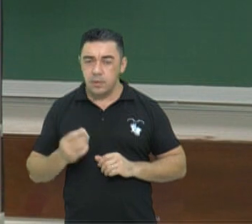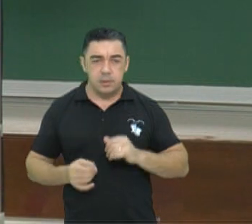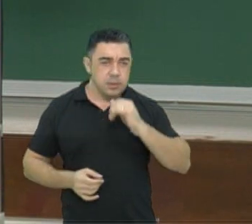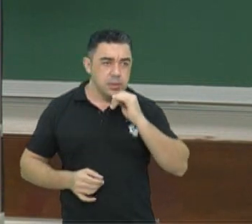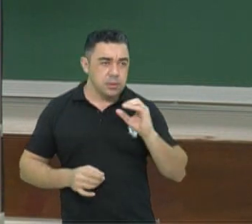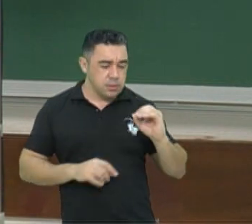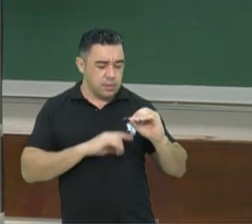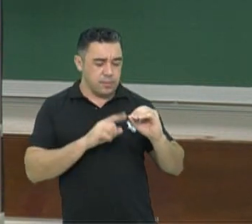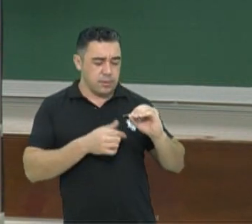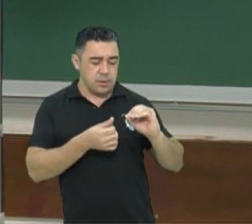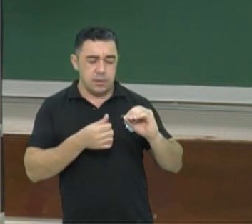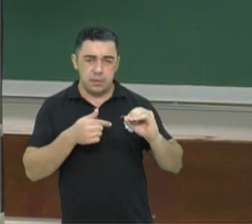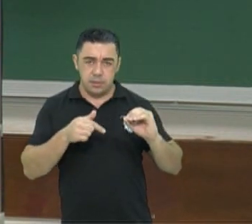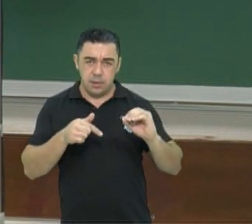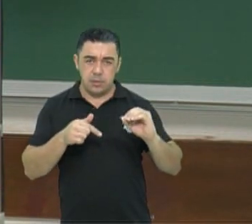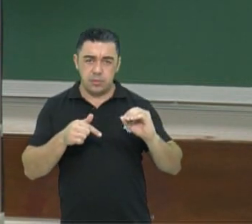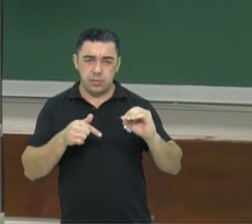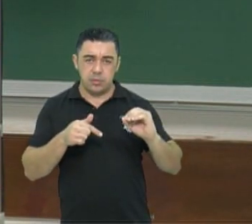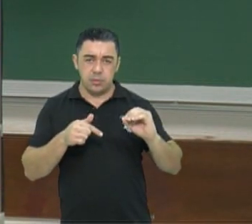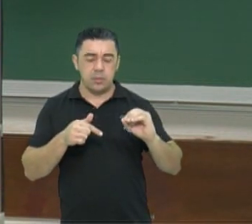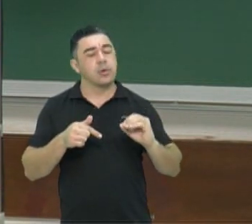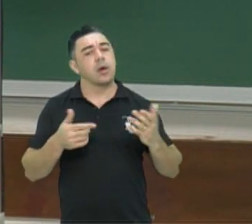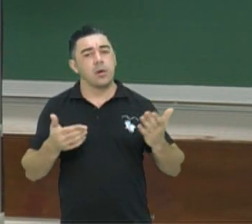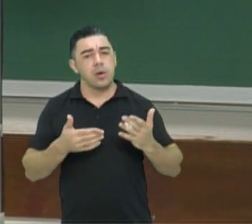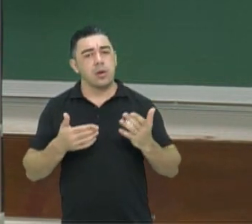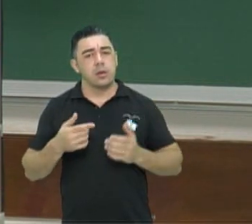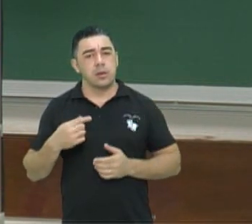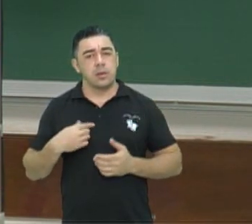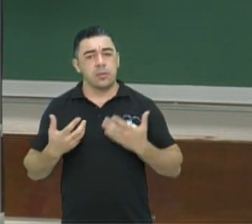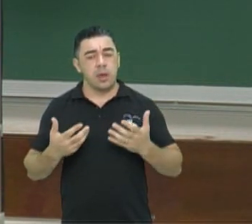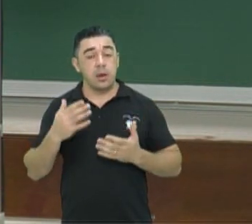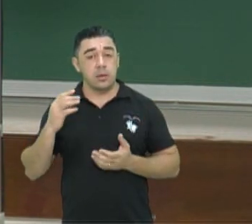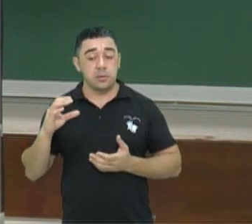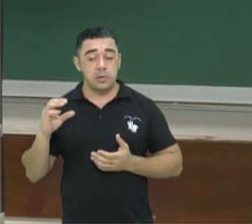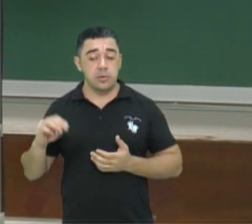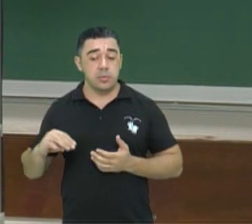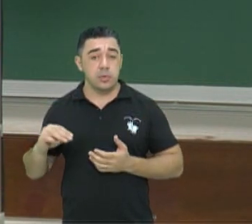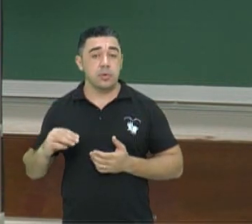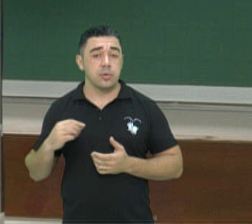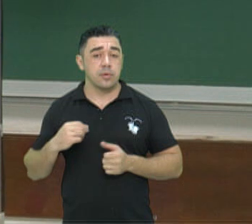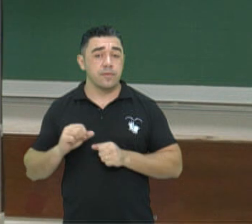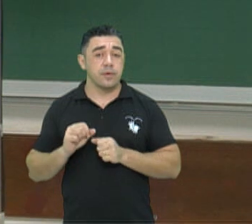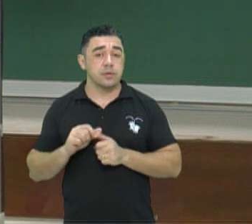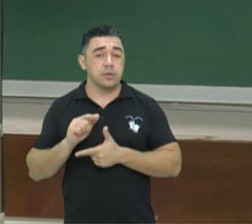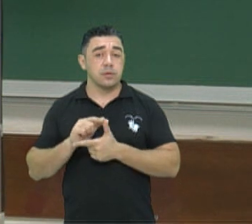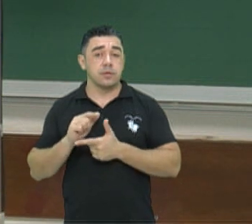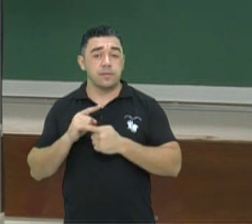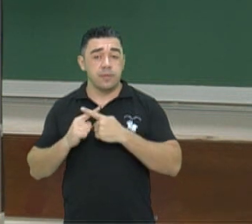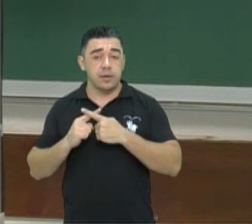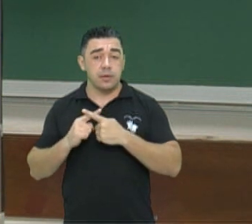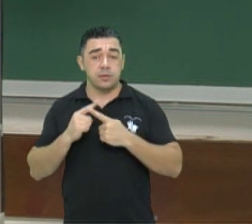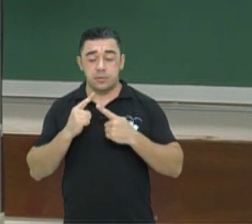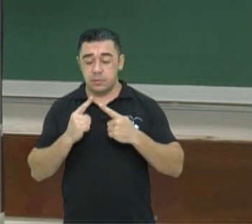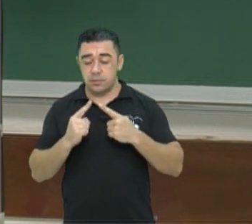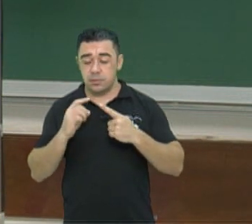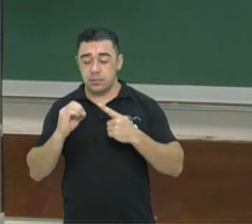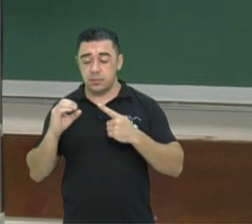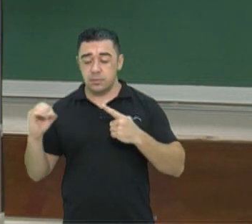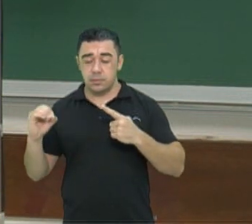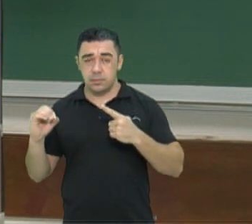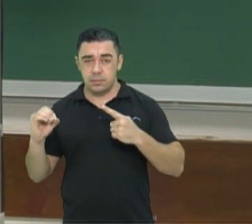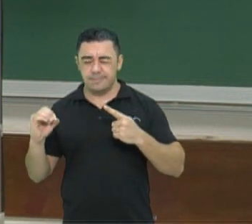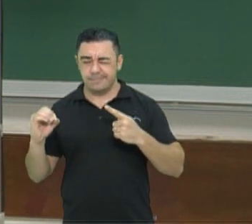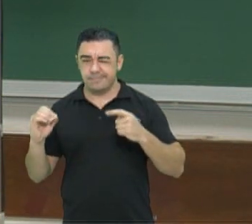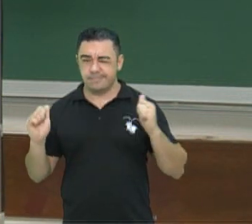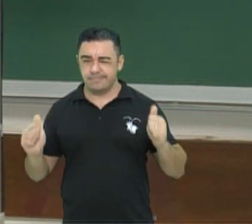tenho 0,67 e agora eu tenho 67 centímetros, basta eu multiplicar por 100,